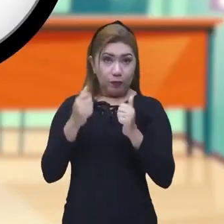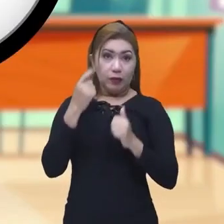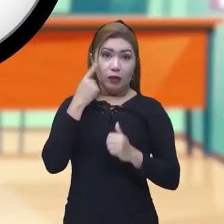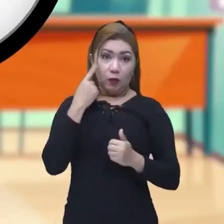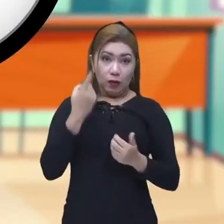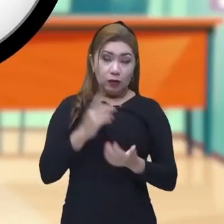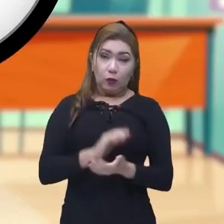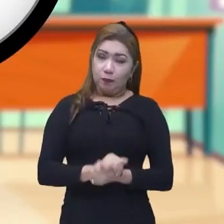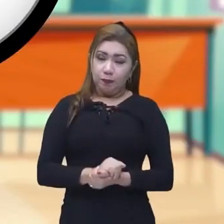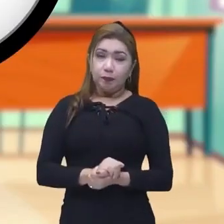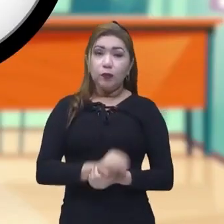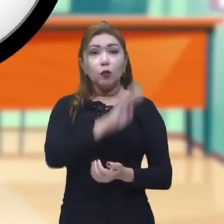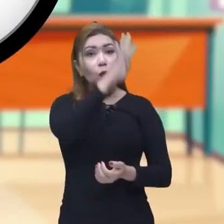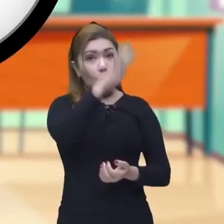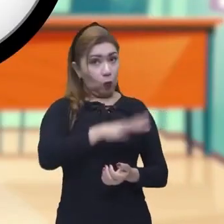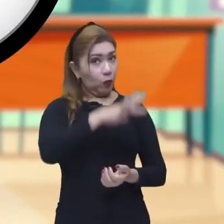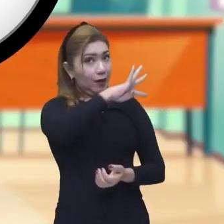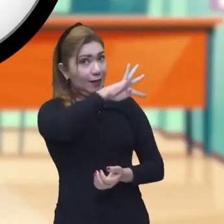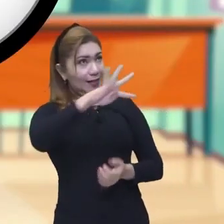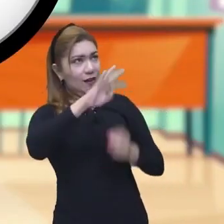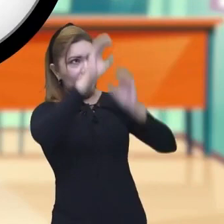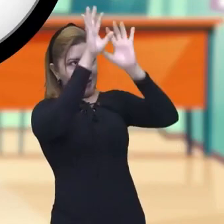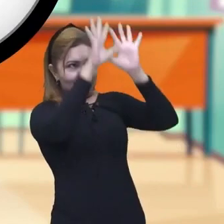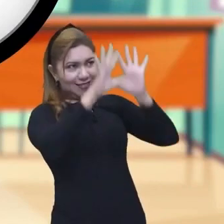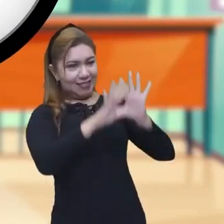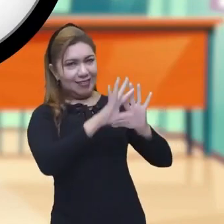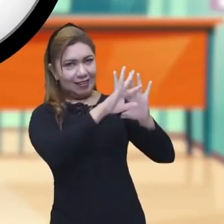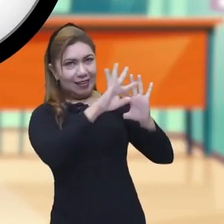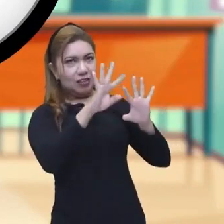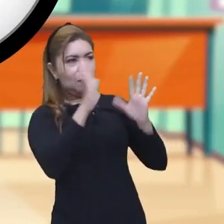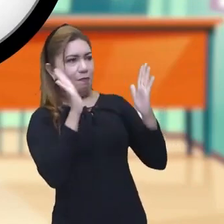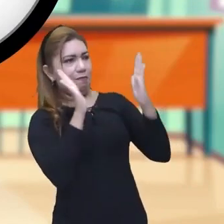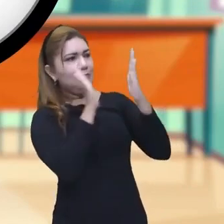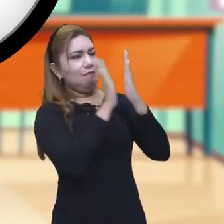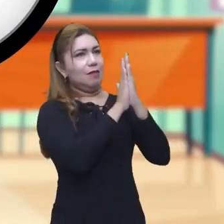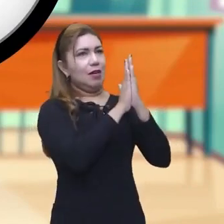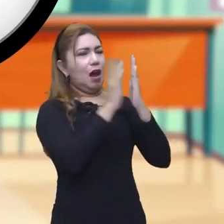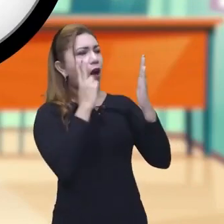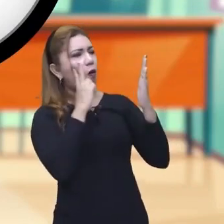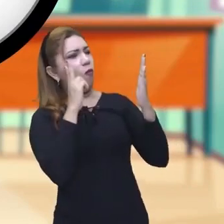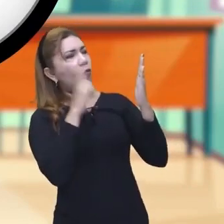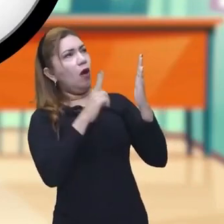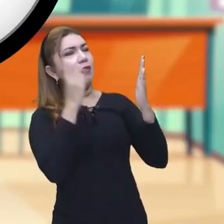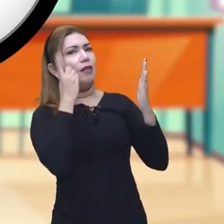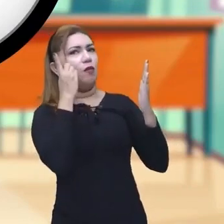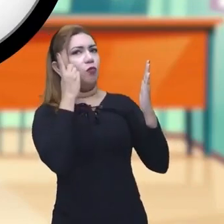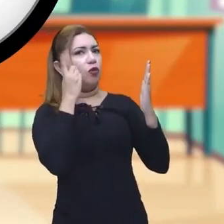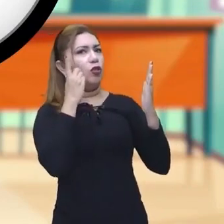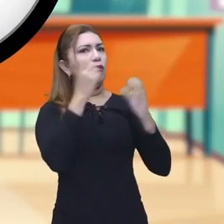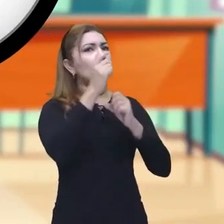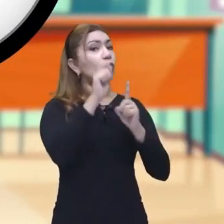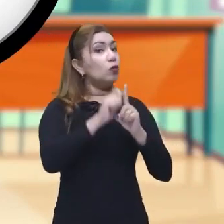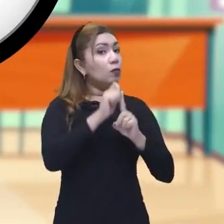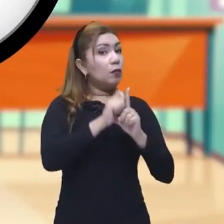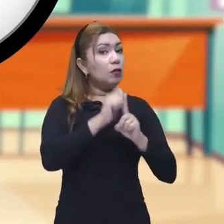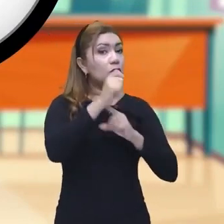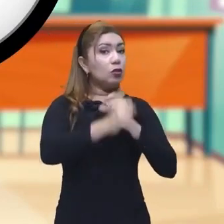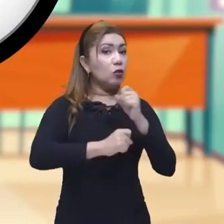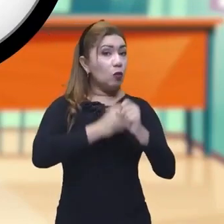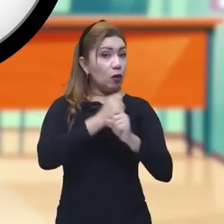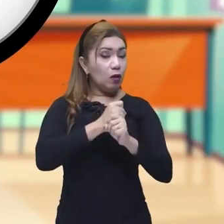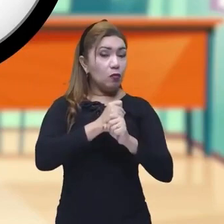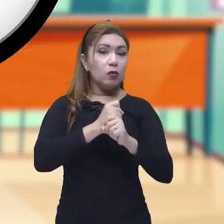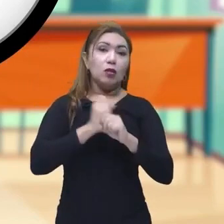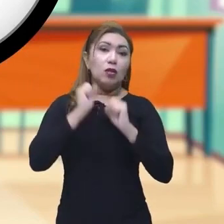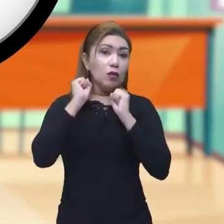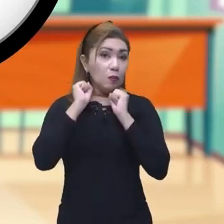Bom, o calendário, como nós podemos ver, ele é algo necessário, porque nele nós vamos ter os dias, os meses, o ano. Mas também o calendário ele